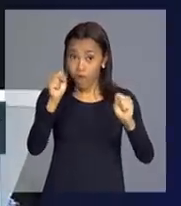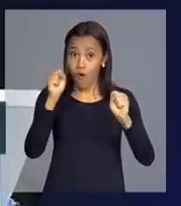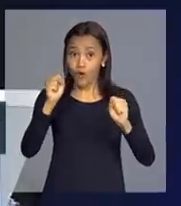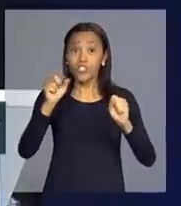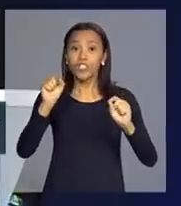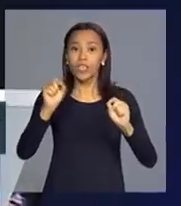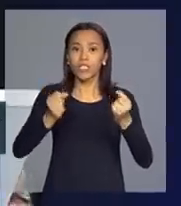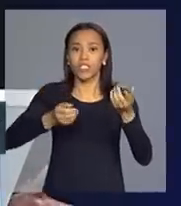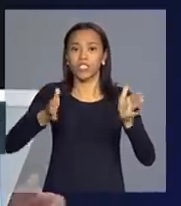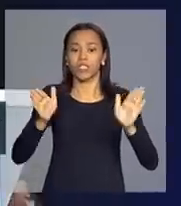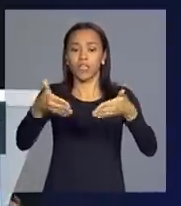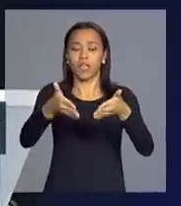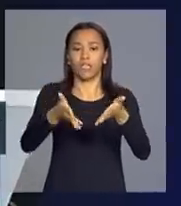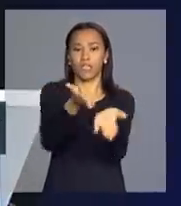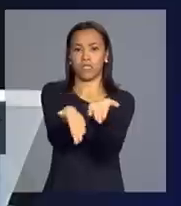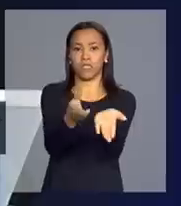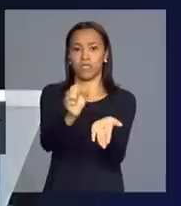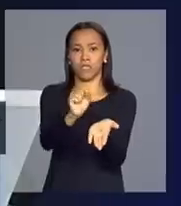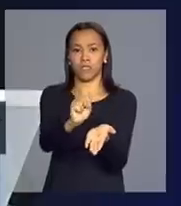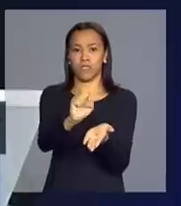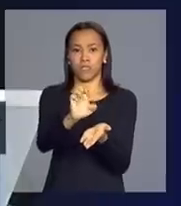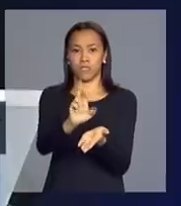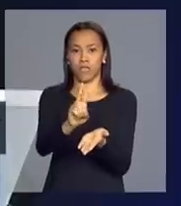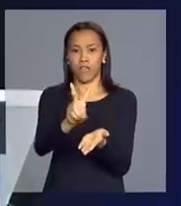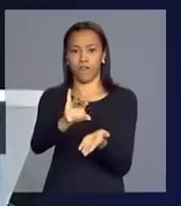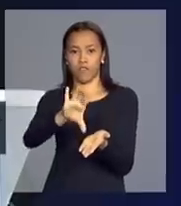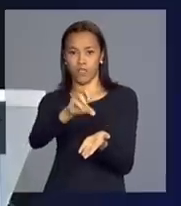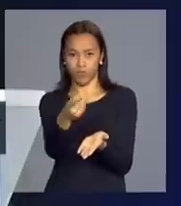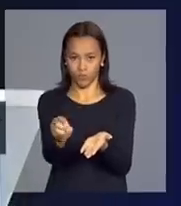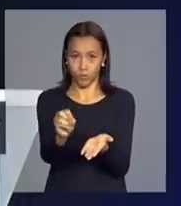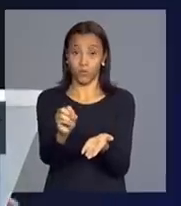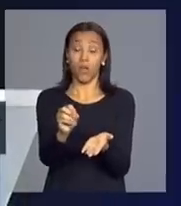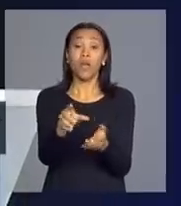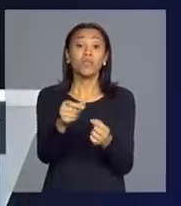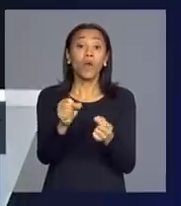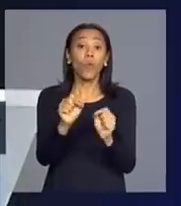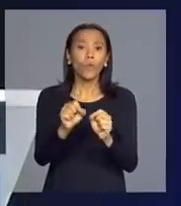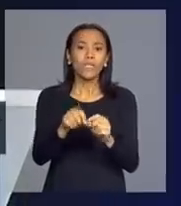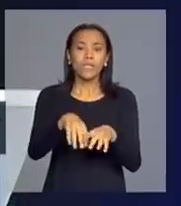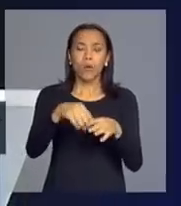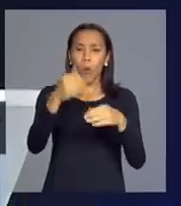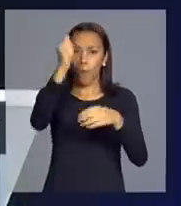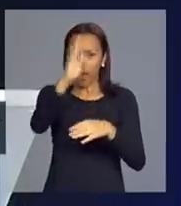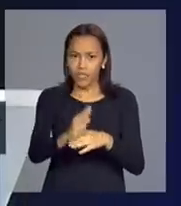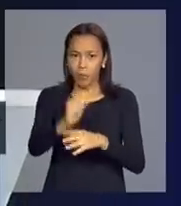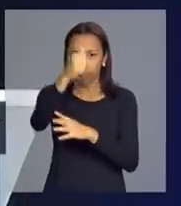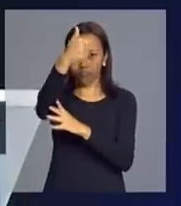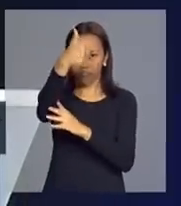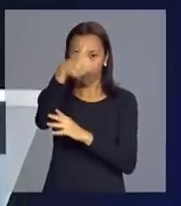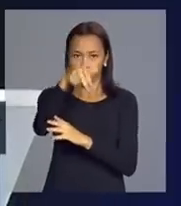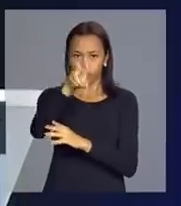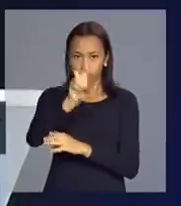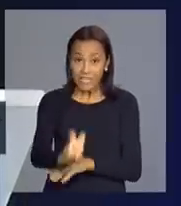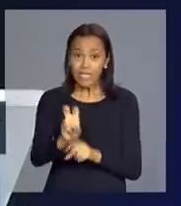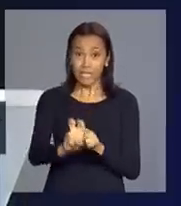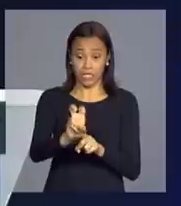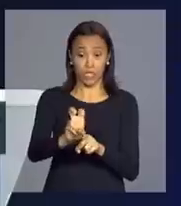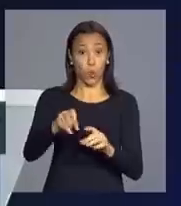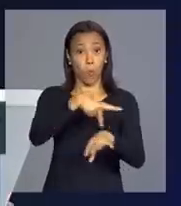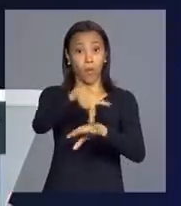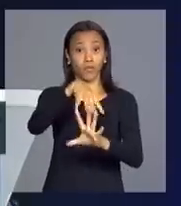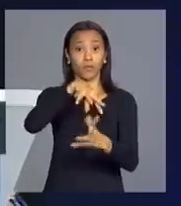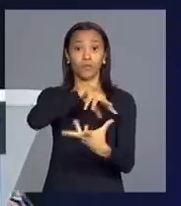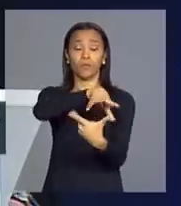serviços. Para a gente lembrar sempre, o Brasil está entre os 5 primeiros países do mundo em praticamente